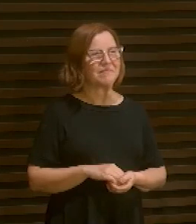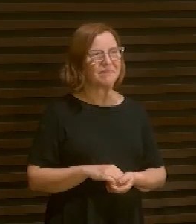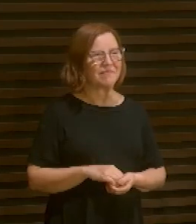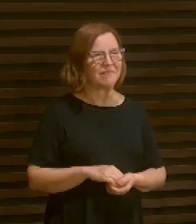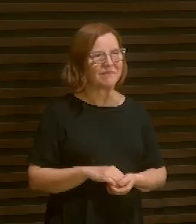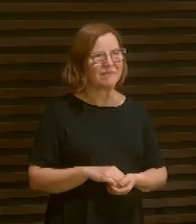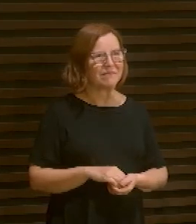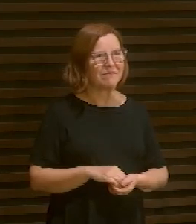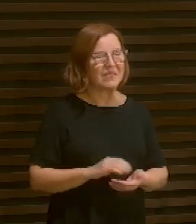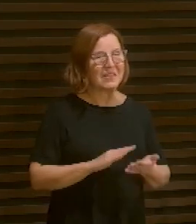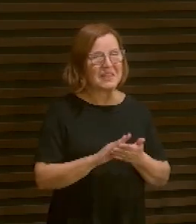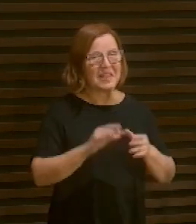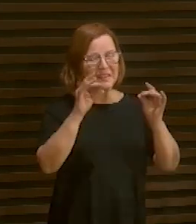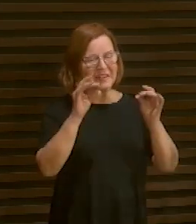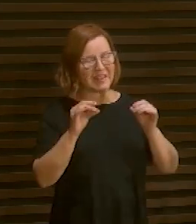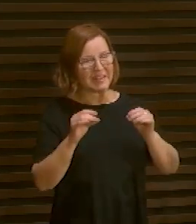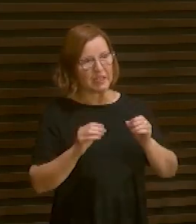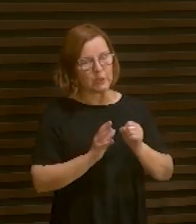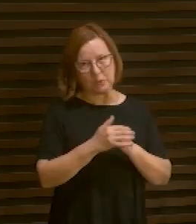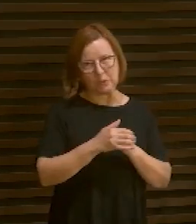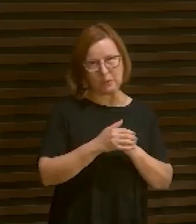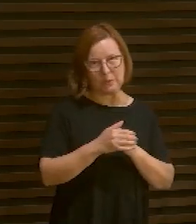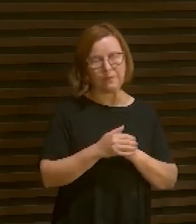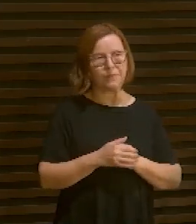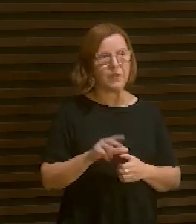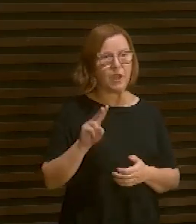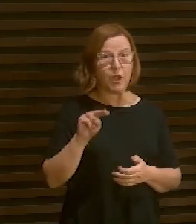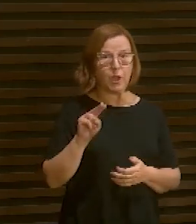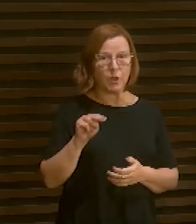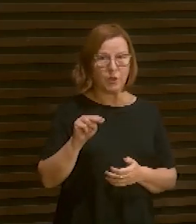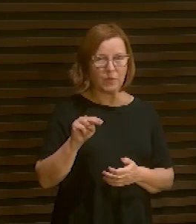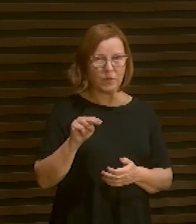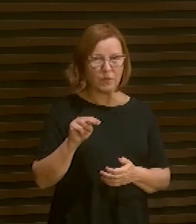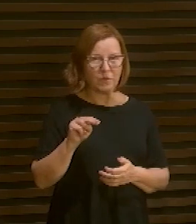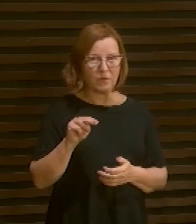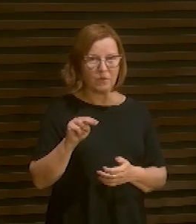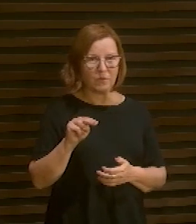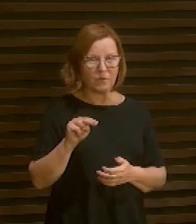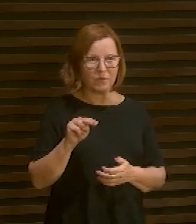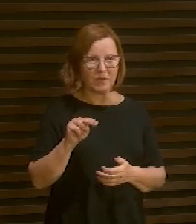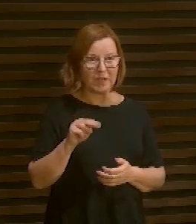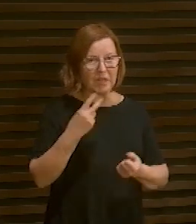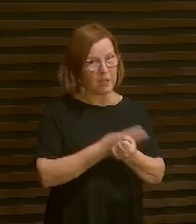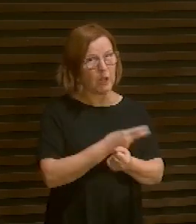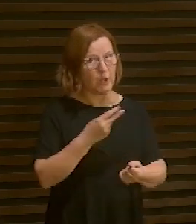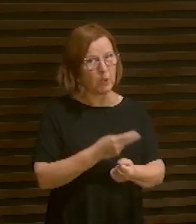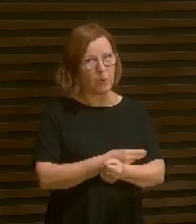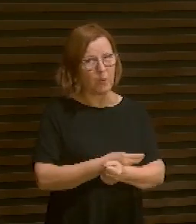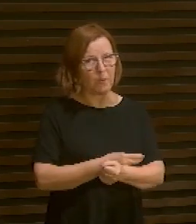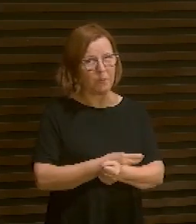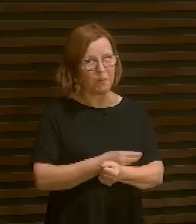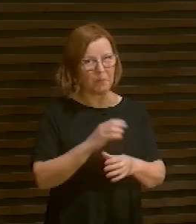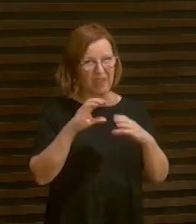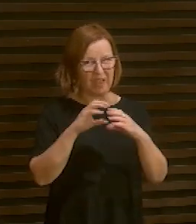Nenhum detalhe foi omitido. Nunca deixou de acertar uma tacada, uma bola